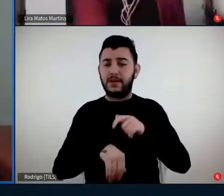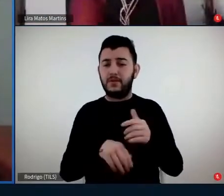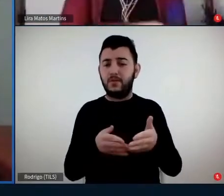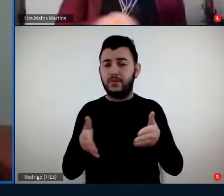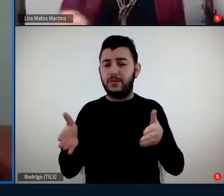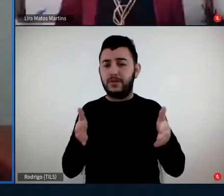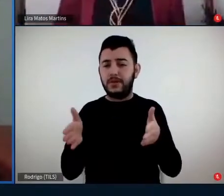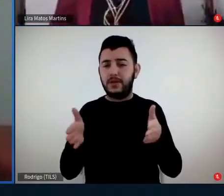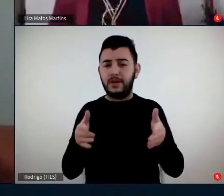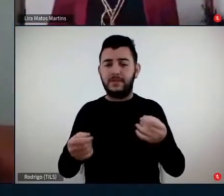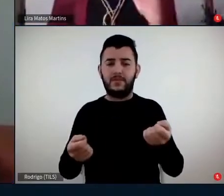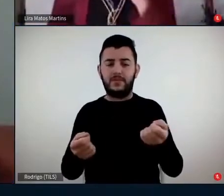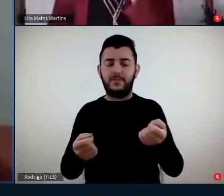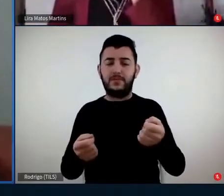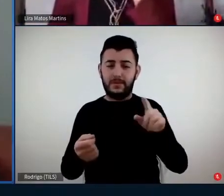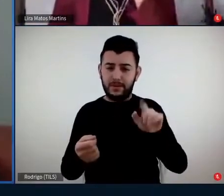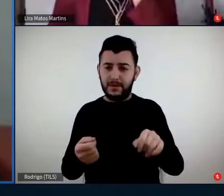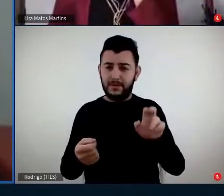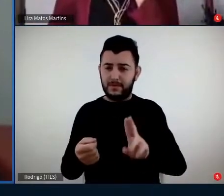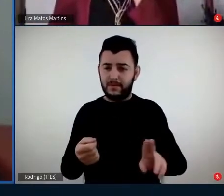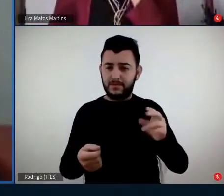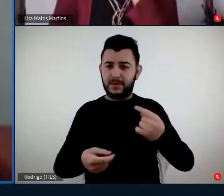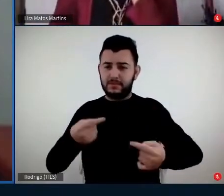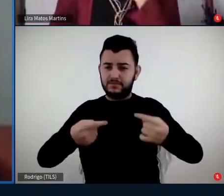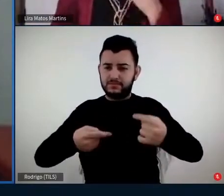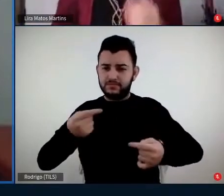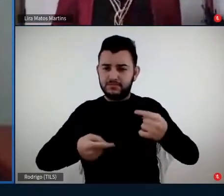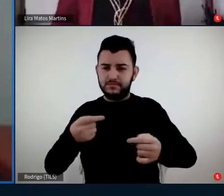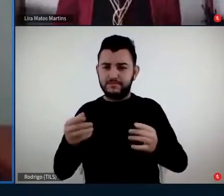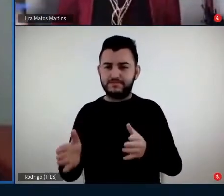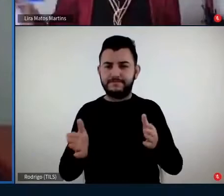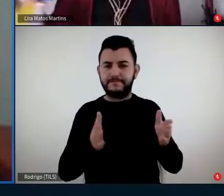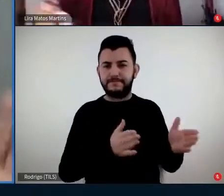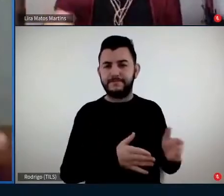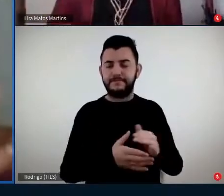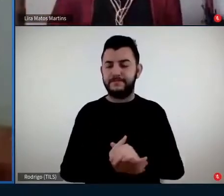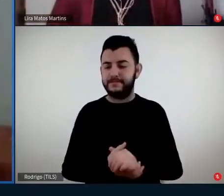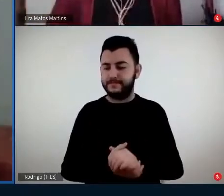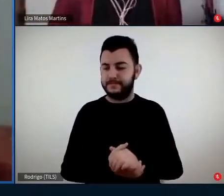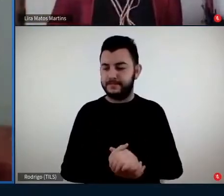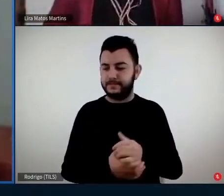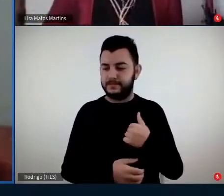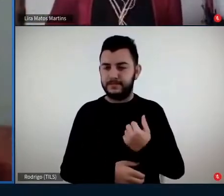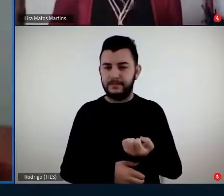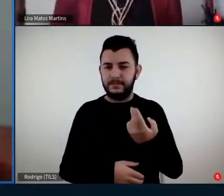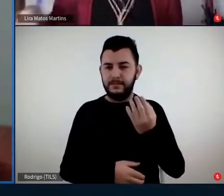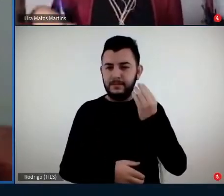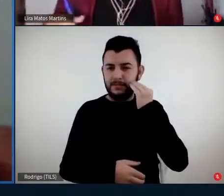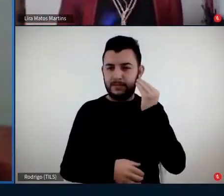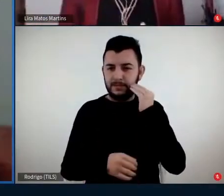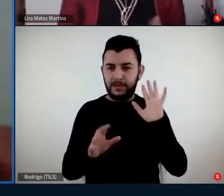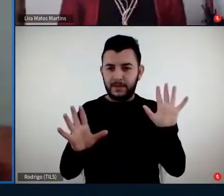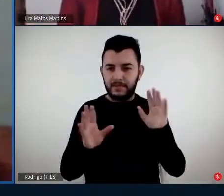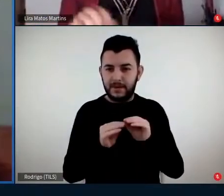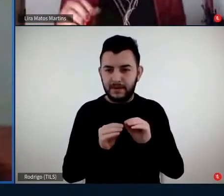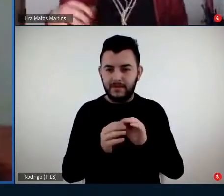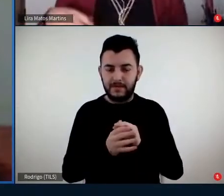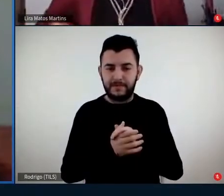sua discussão. Aí, o outro ponto que eu queria dizer, eu vou tentar agora ser mais breve para já